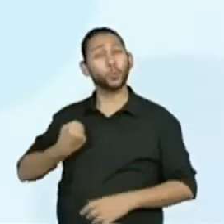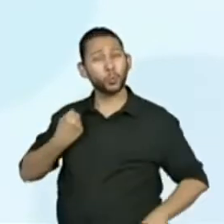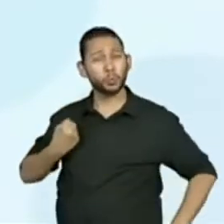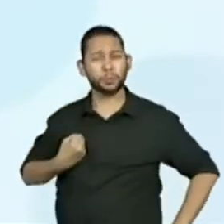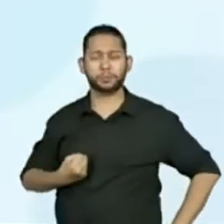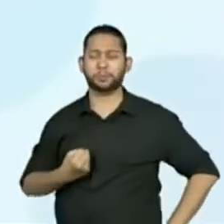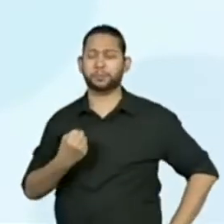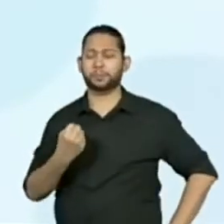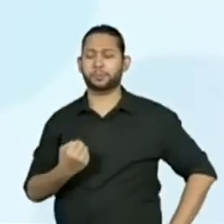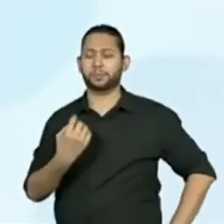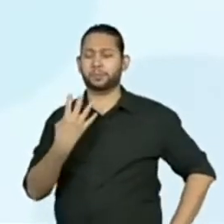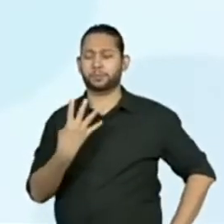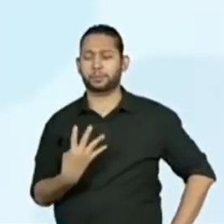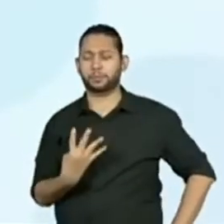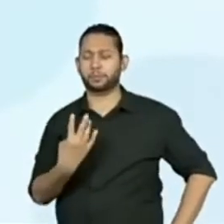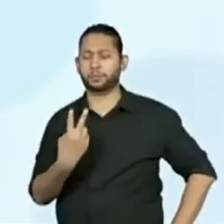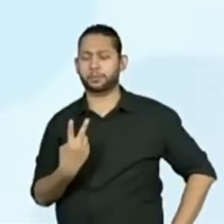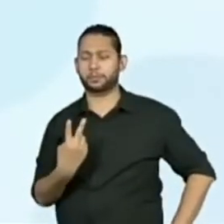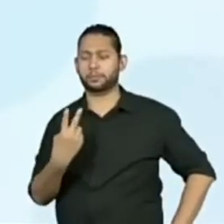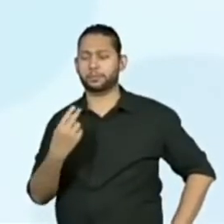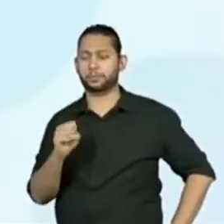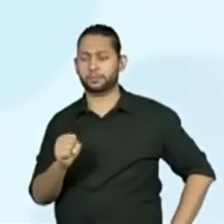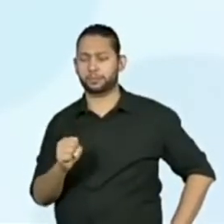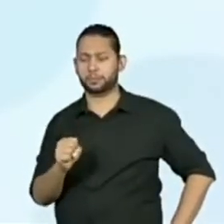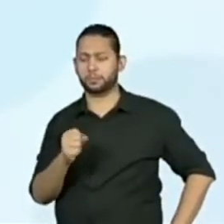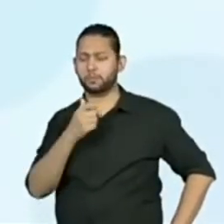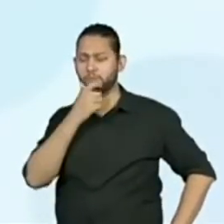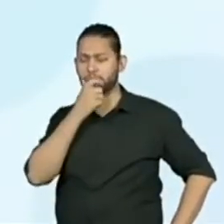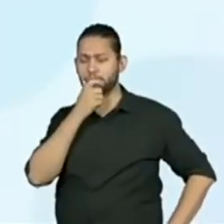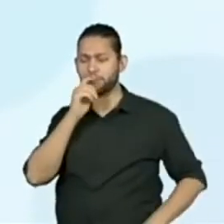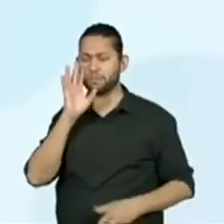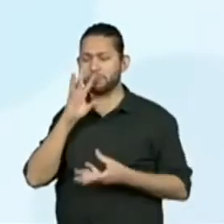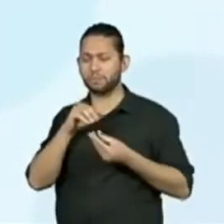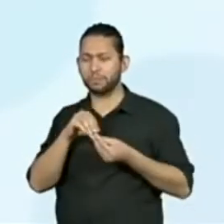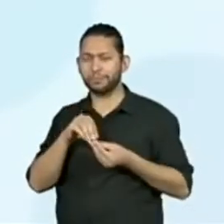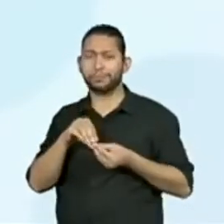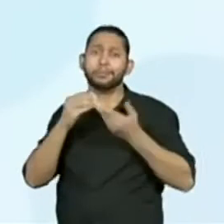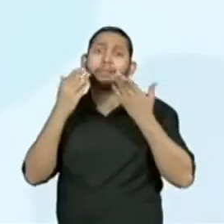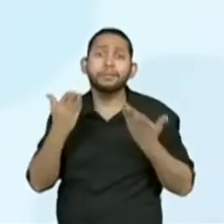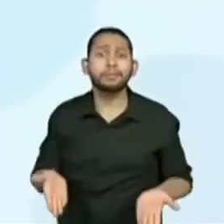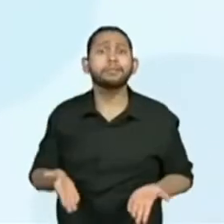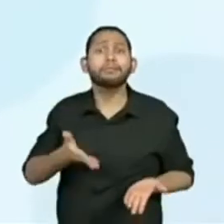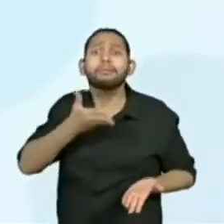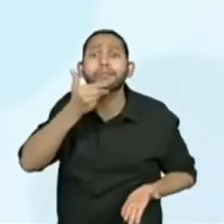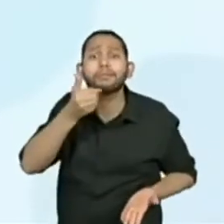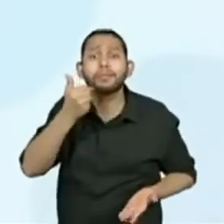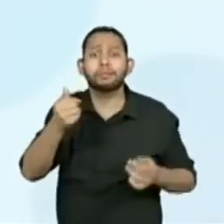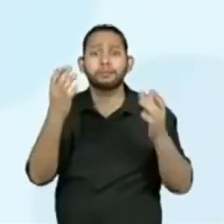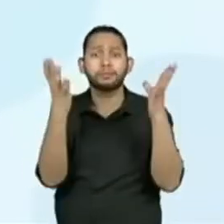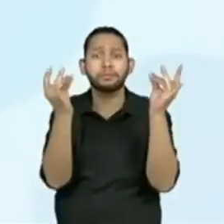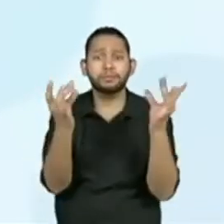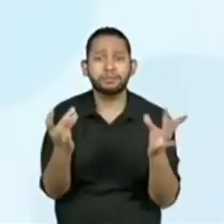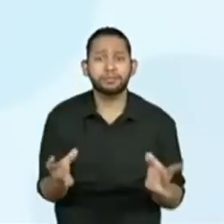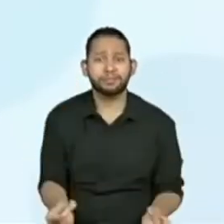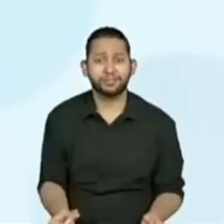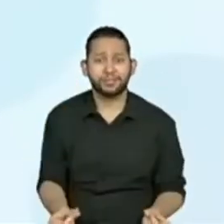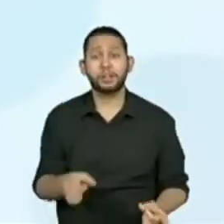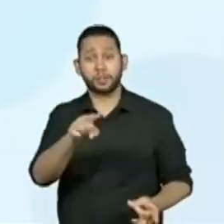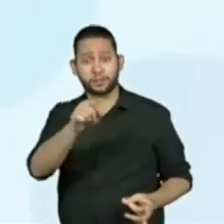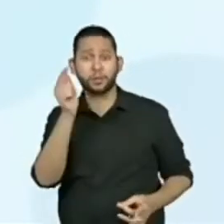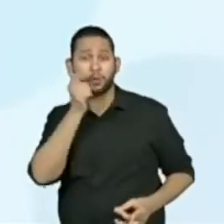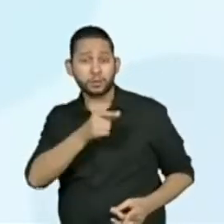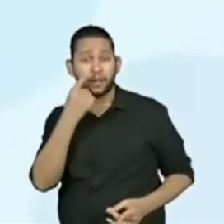428, observou uma possibilidade para decompô-lo. Você consegue apresentar